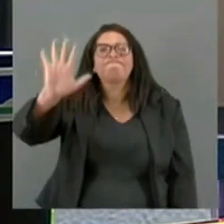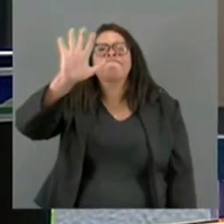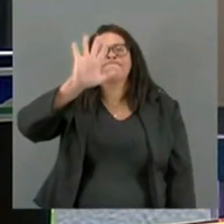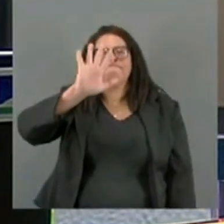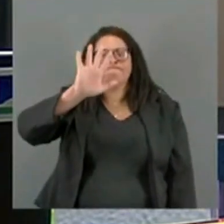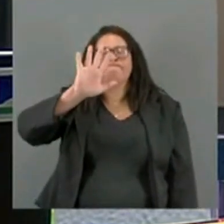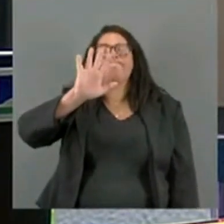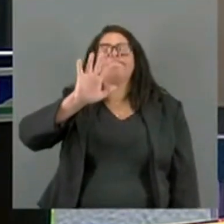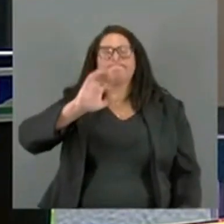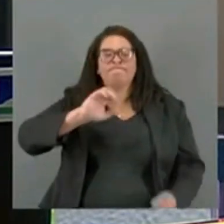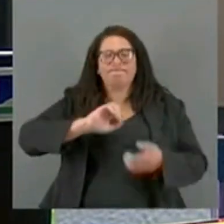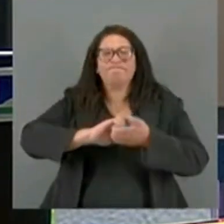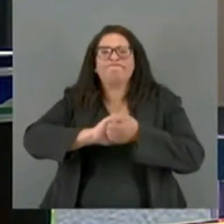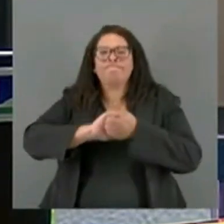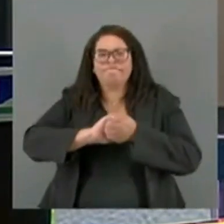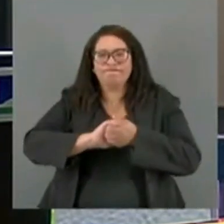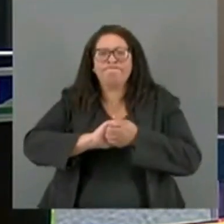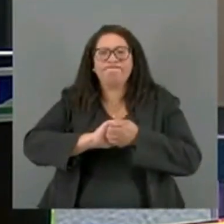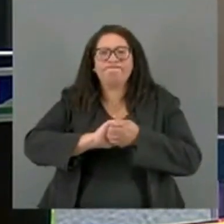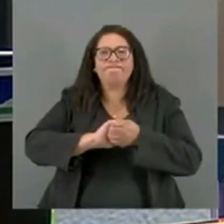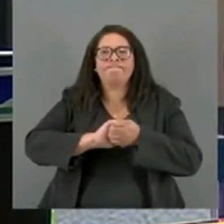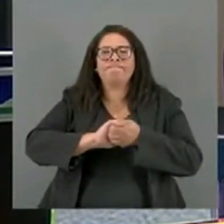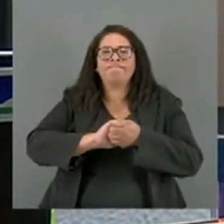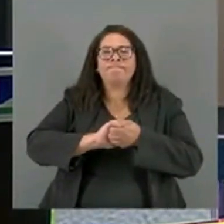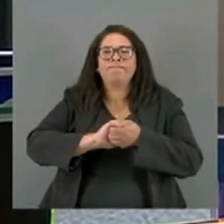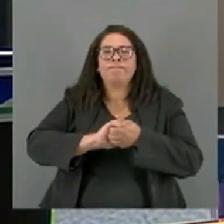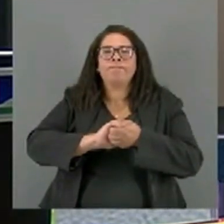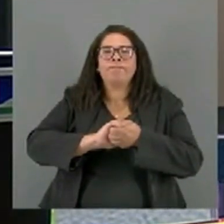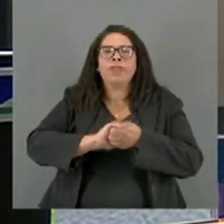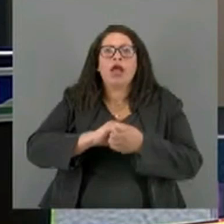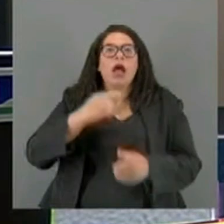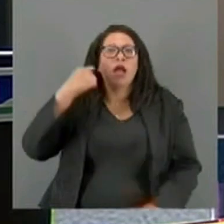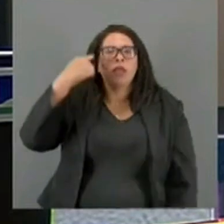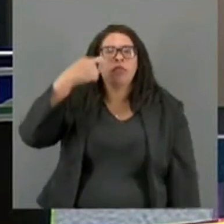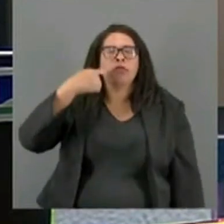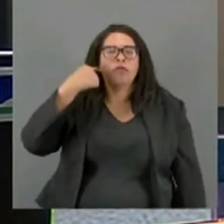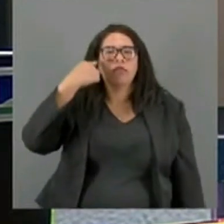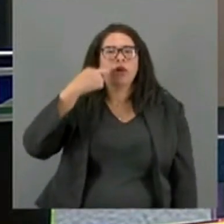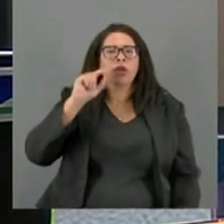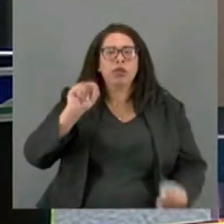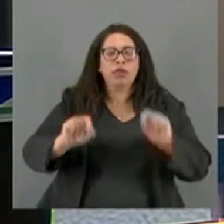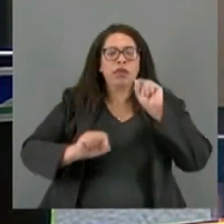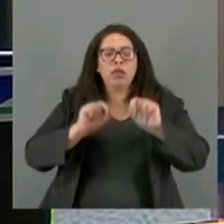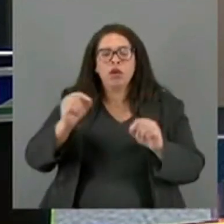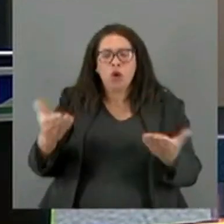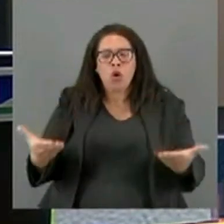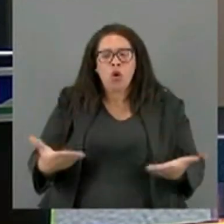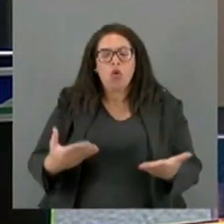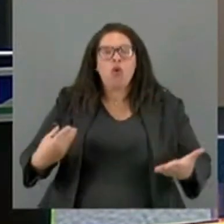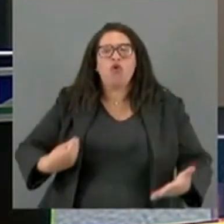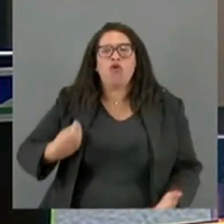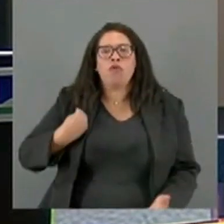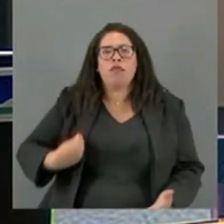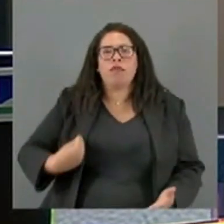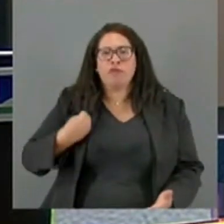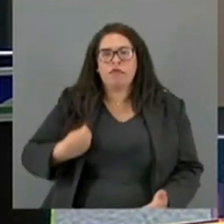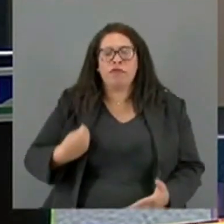advogadas do Brasil, e notadamente advogadas que aqui estão presentes.